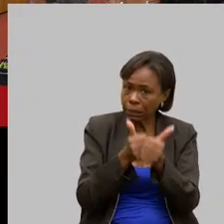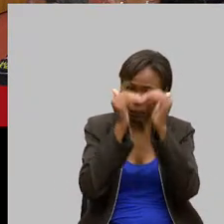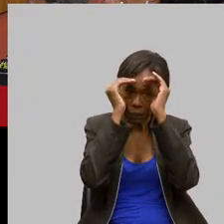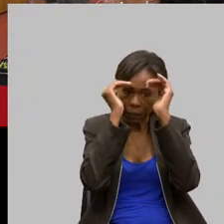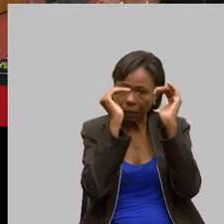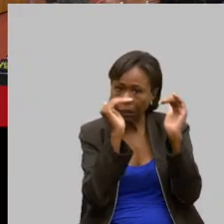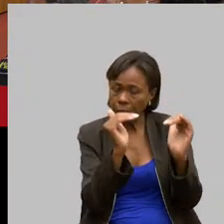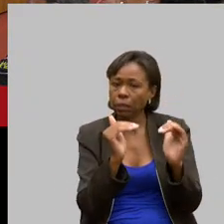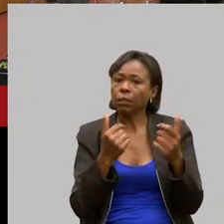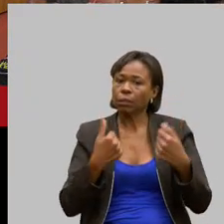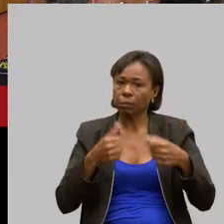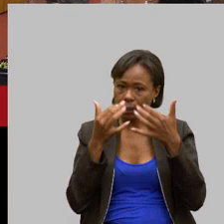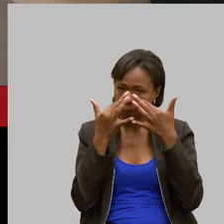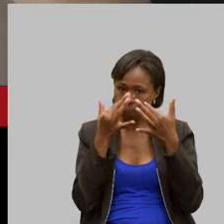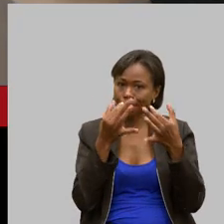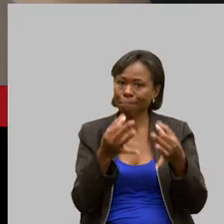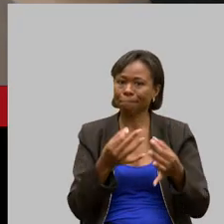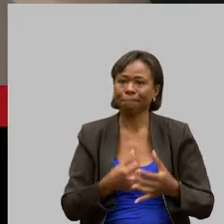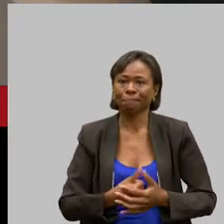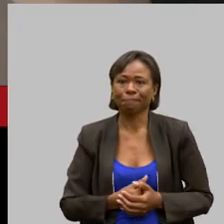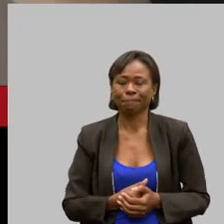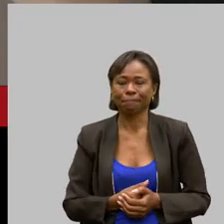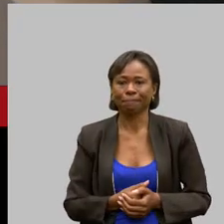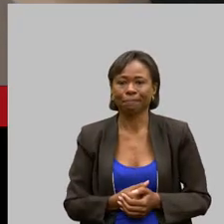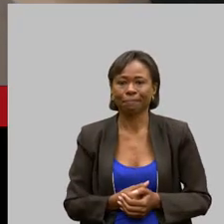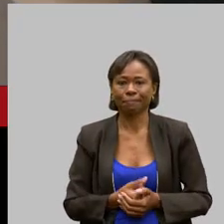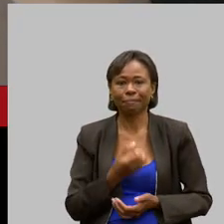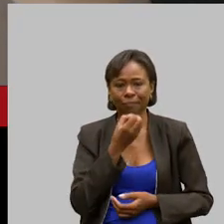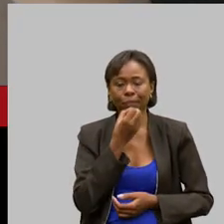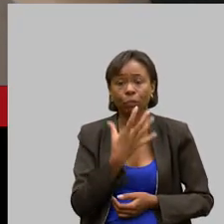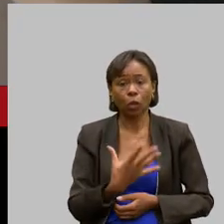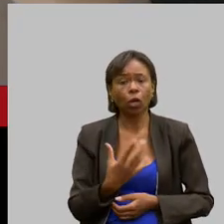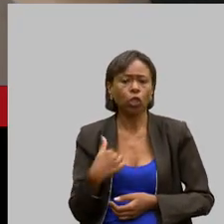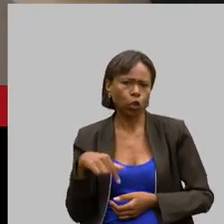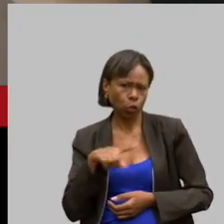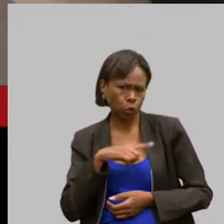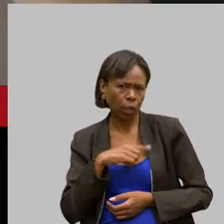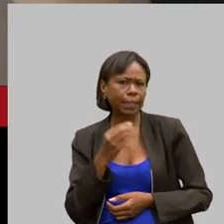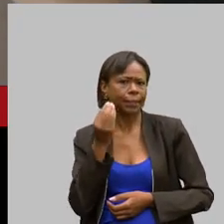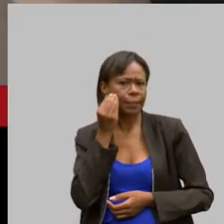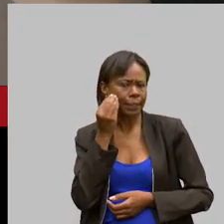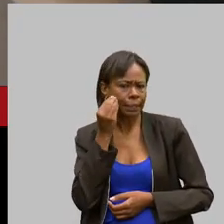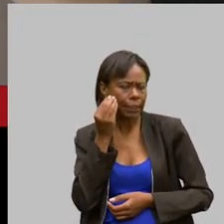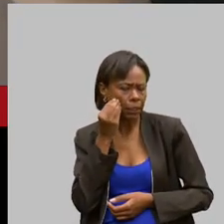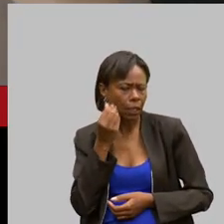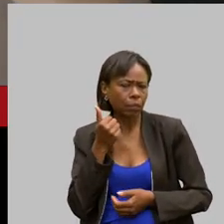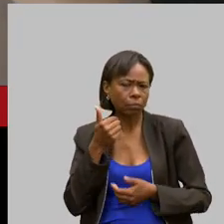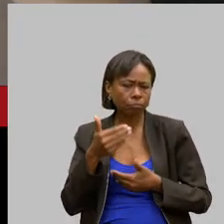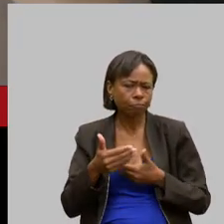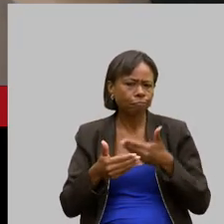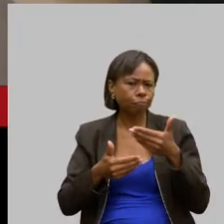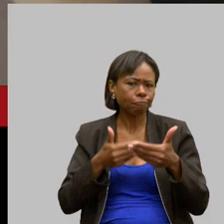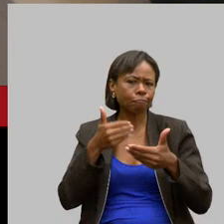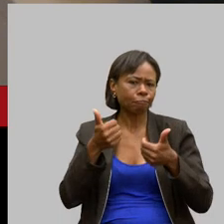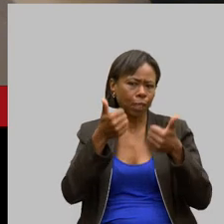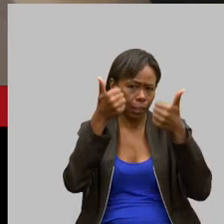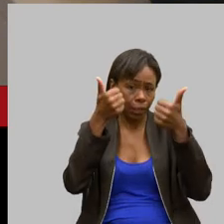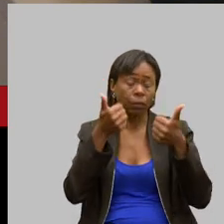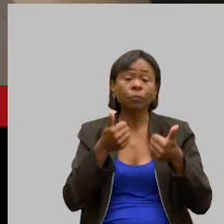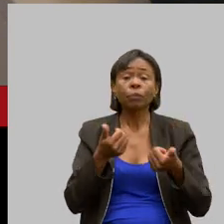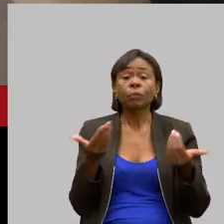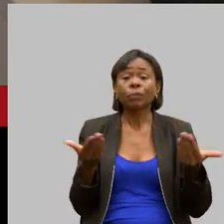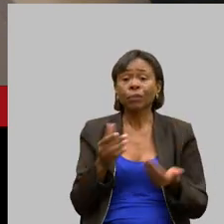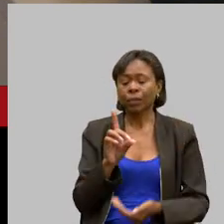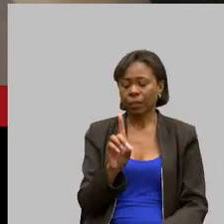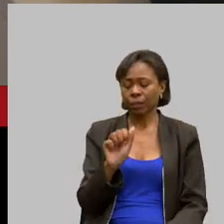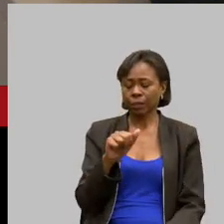atenta em relação a isso O muito bom tá vendo a gente vai tentando construir boas notícias também né Gente vou passar agora paraa Daniele